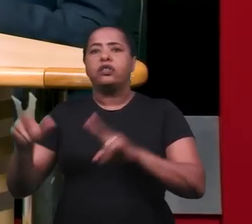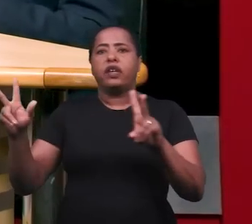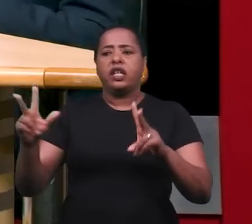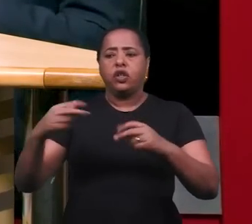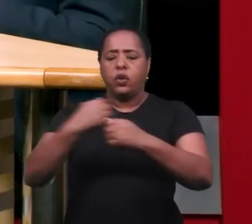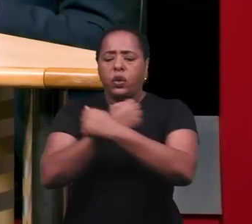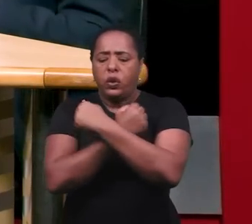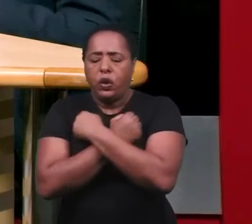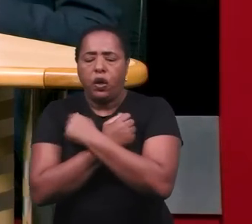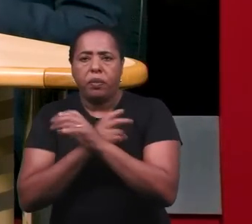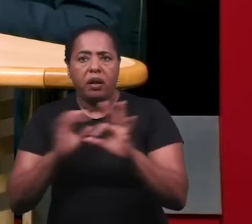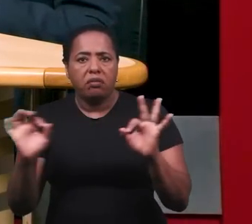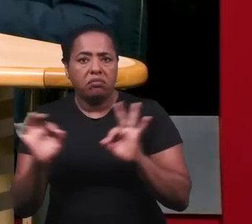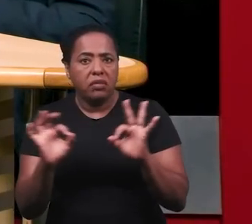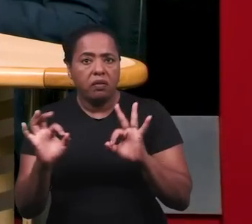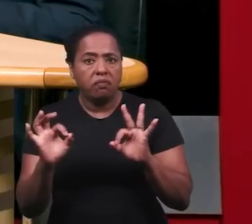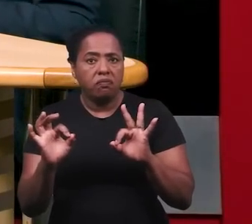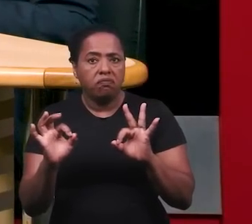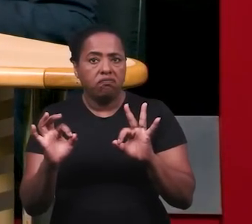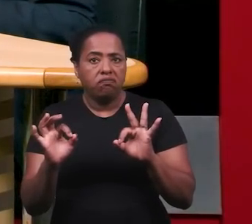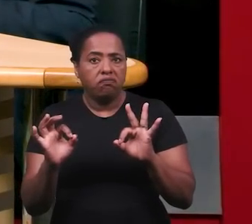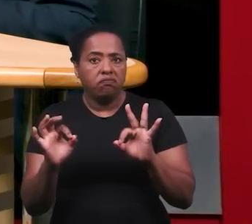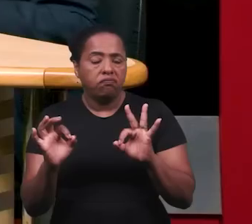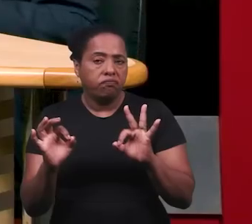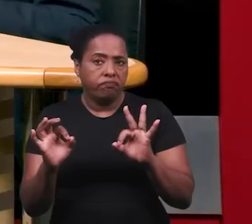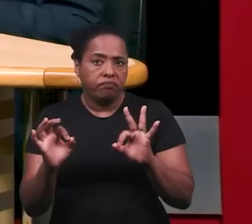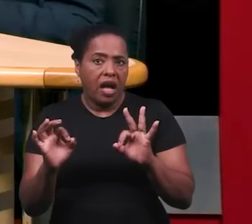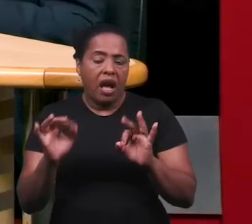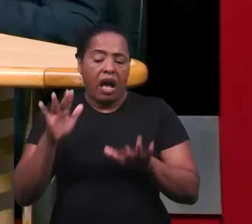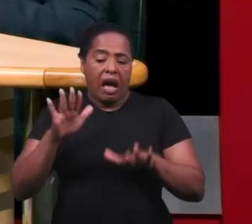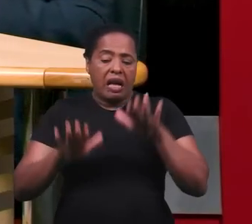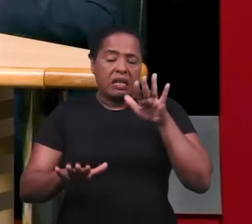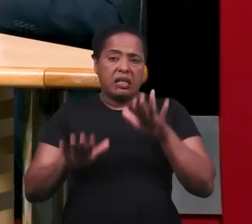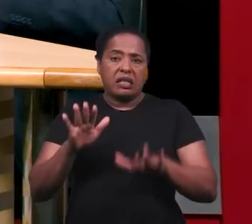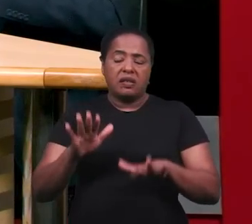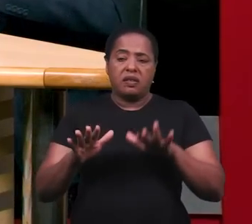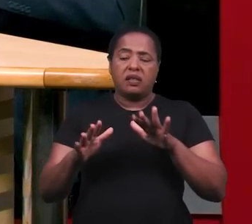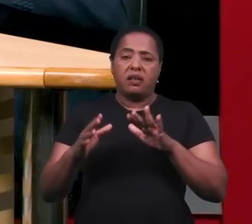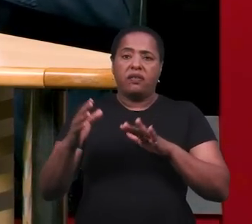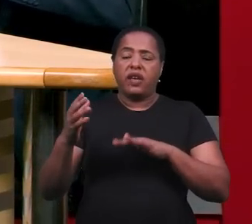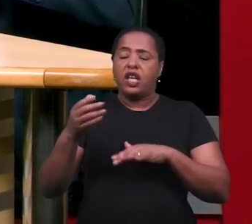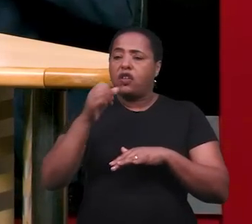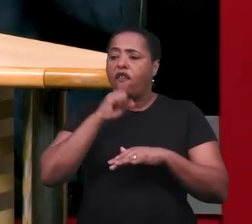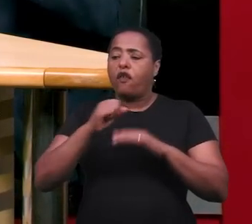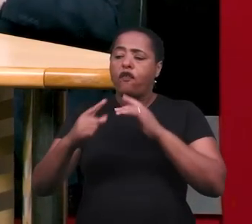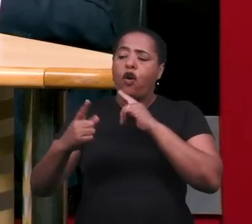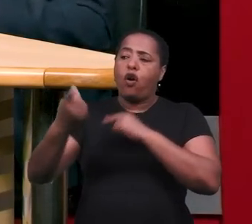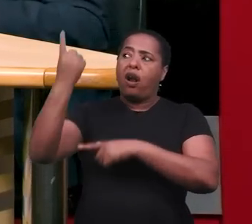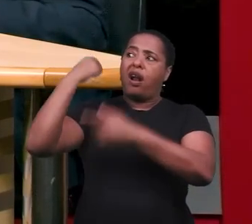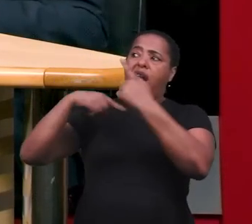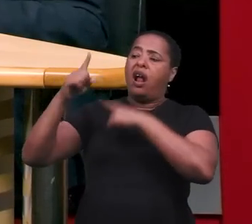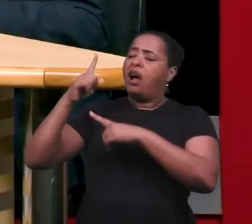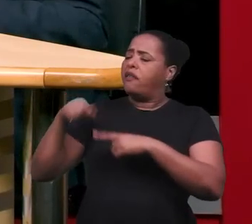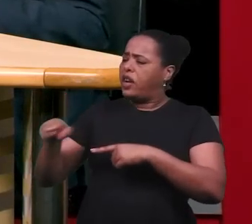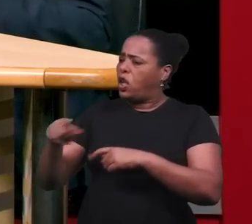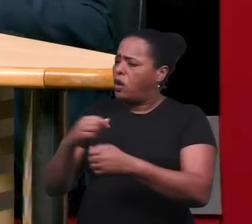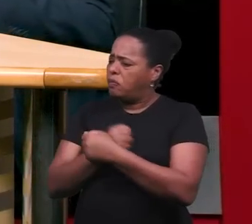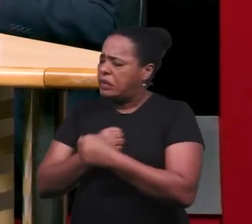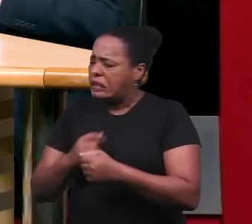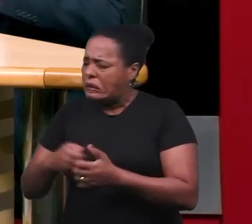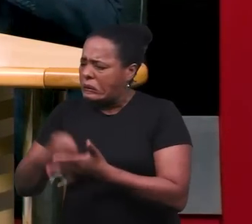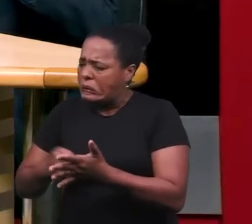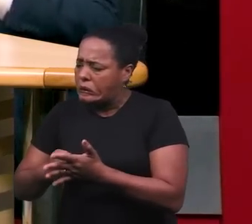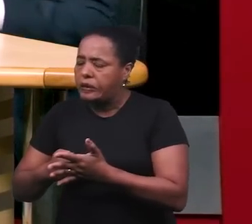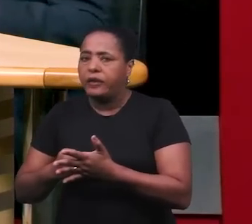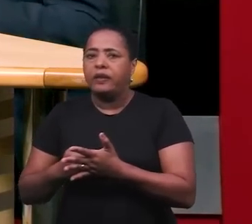outro pai, que é o contrário, ele não abraça. Porque às vezes o pai dele foi um pai mais seco,